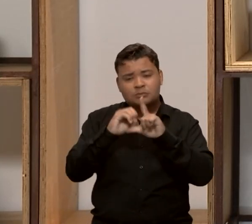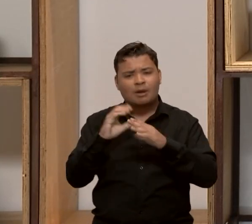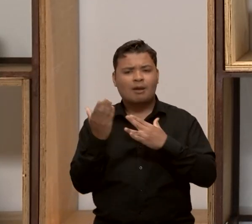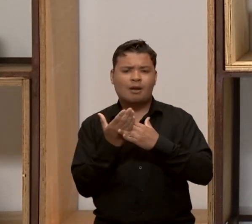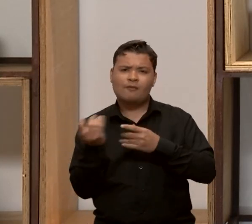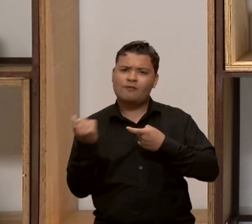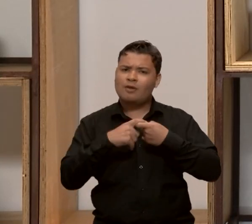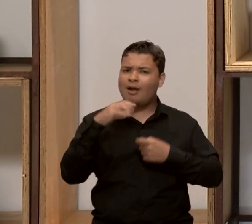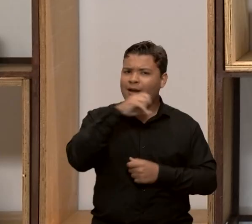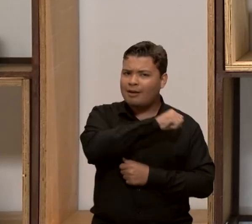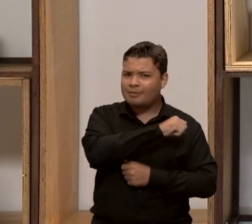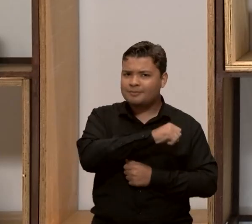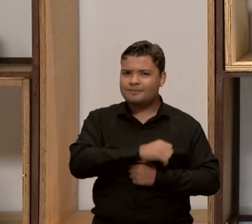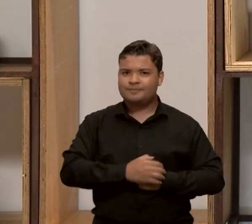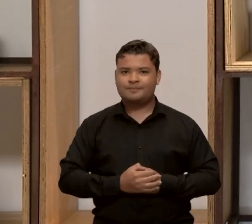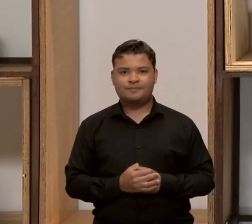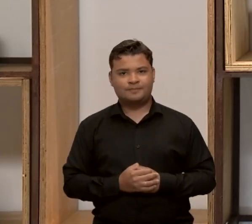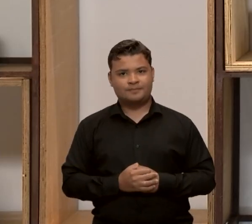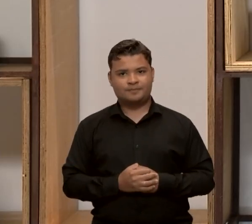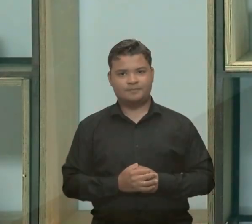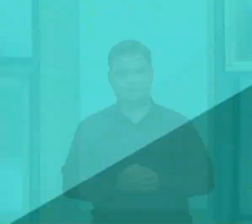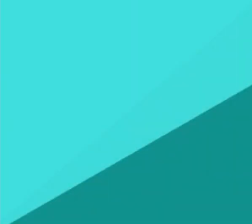instantes.